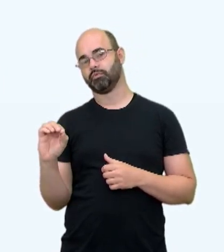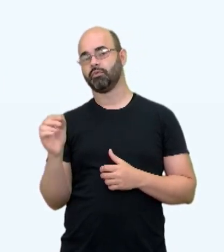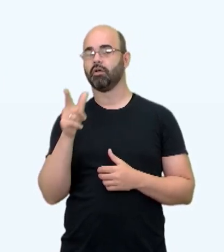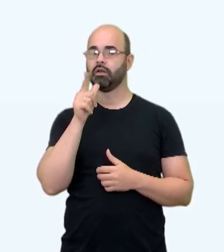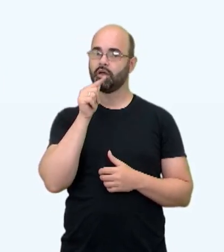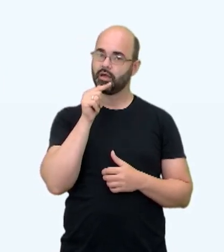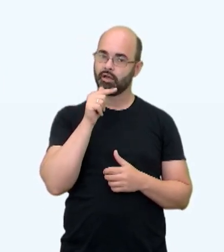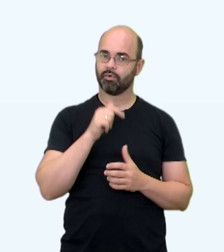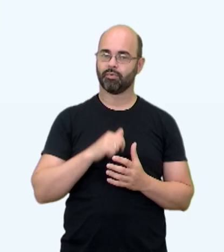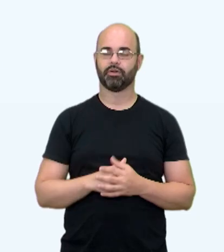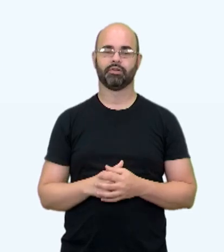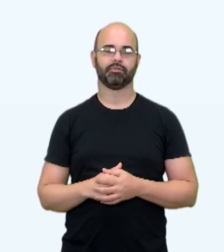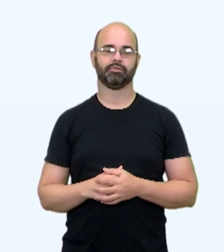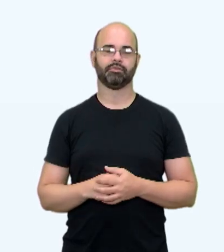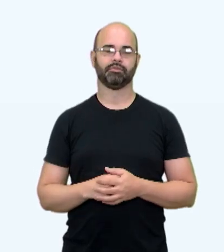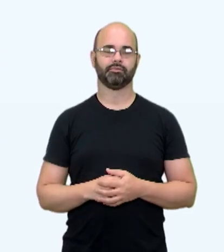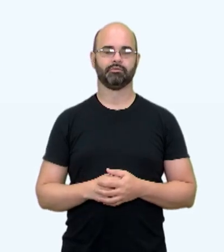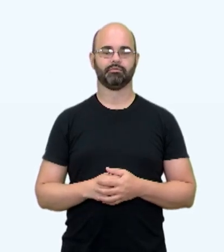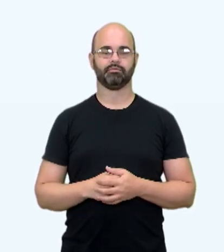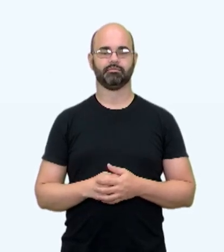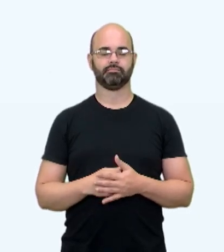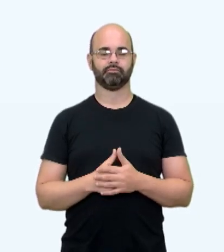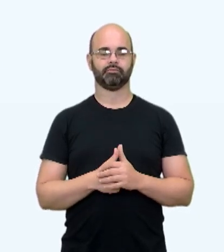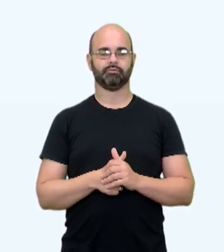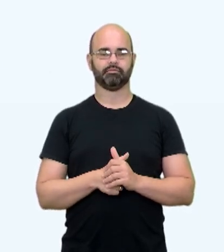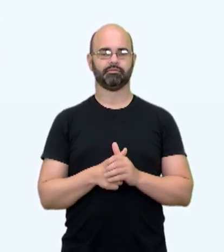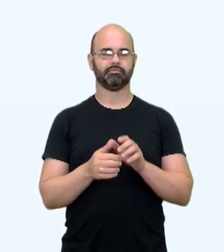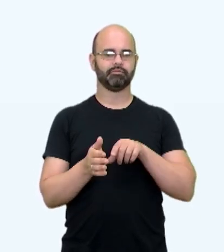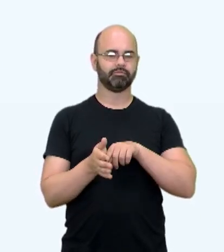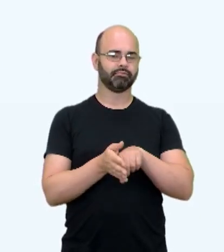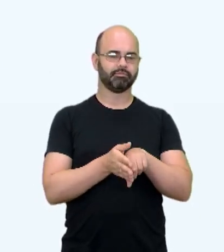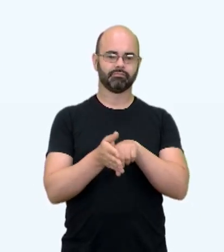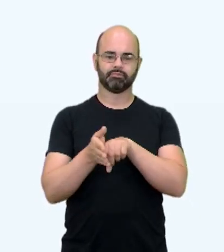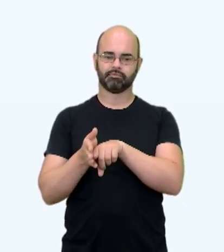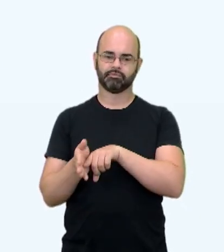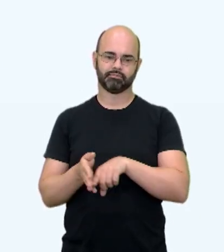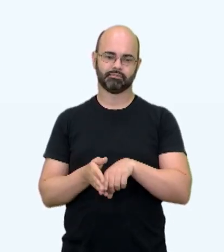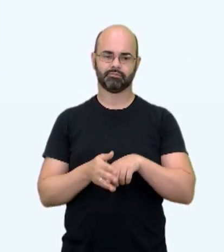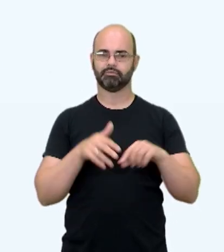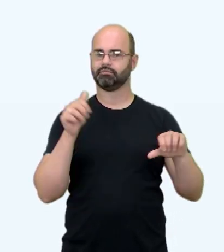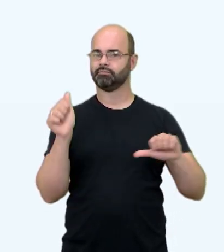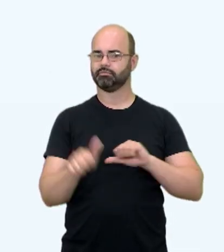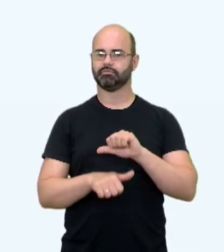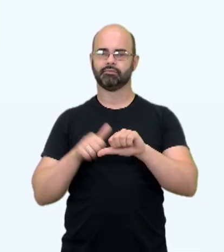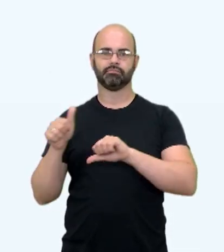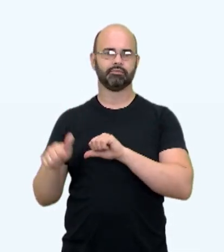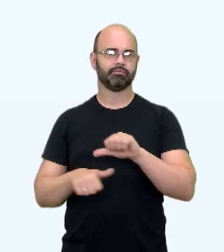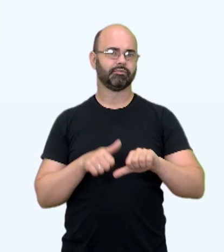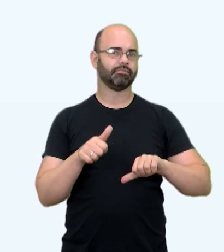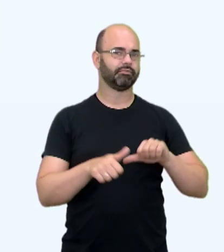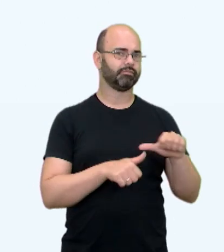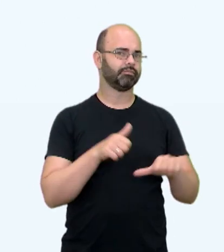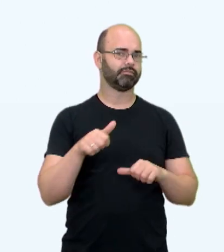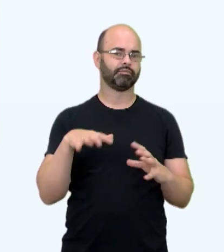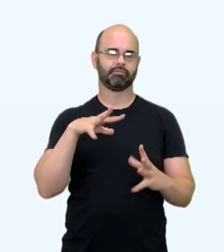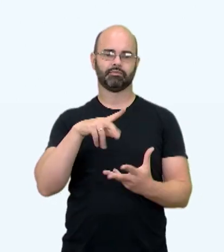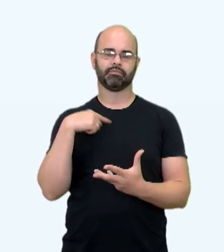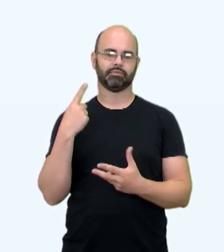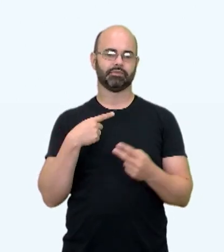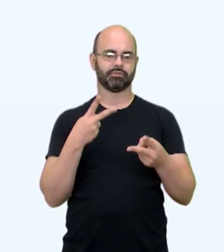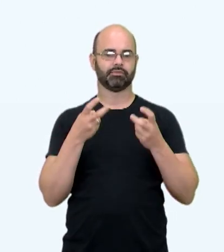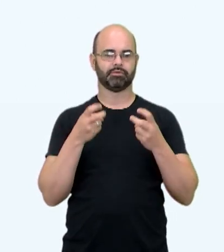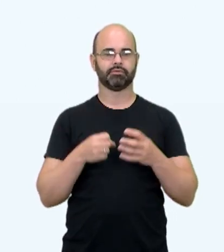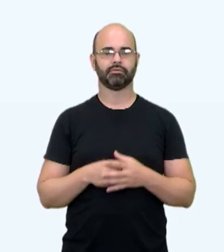antrópica como um elemento fundamental para explicar essas grandes transformações que a gente está percebendo no planeta. O evento